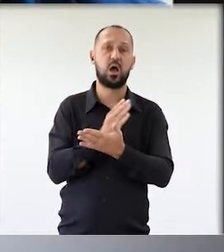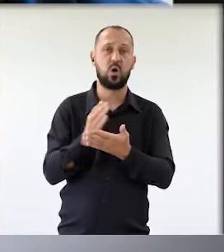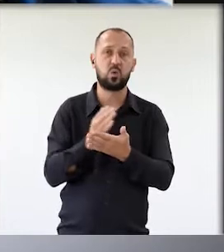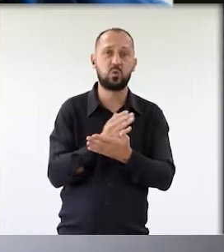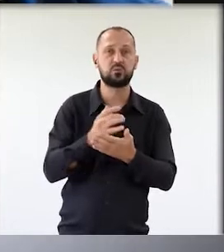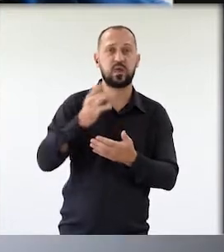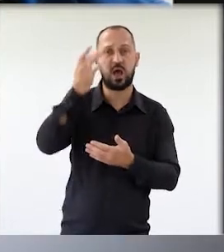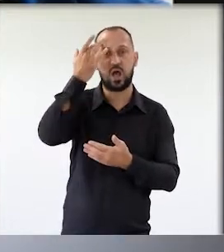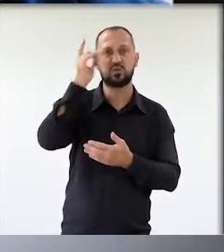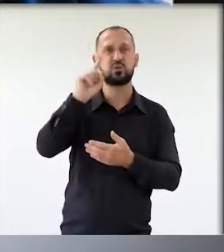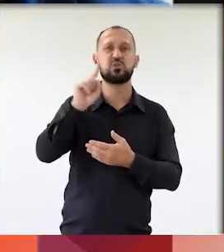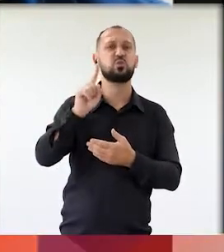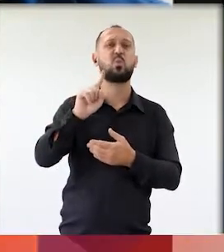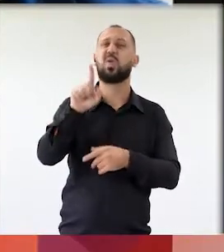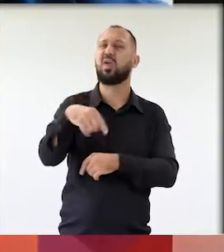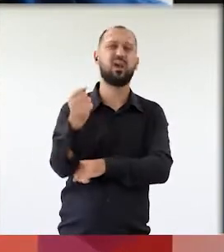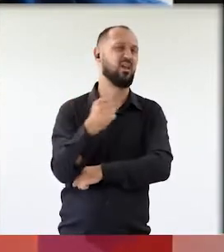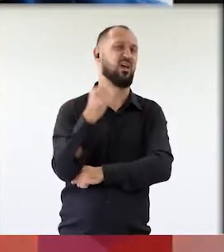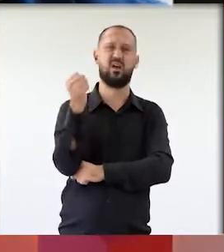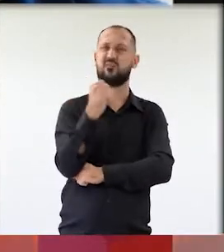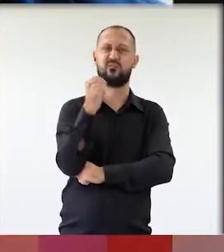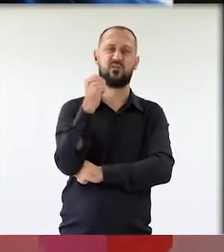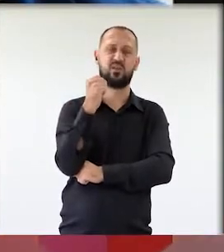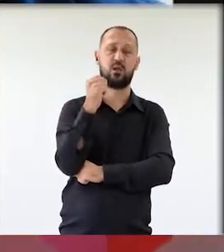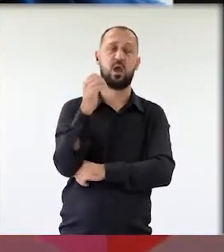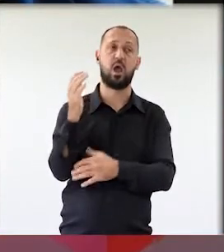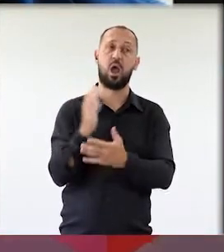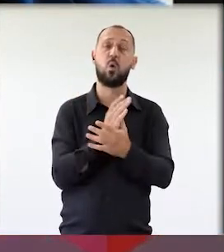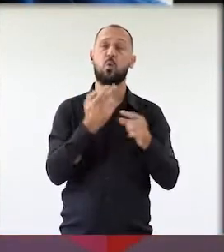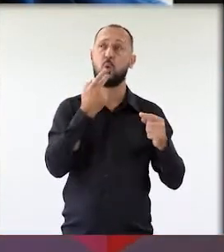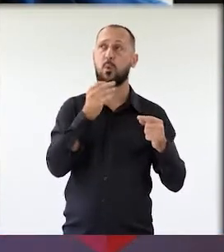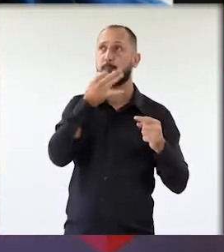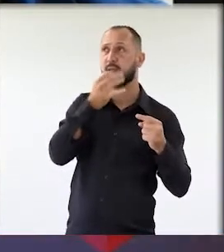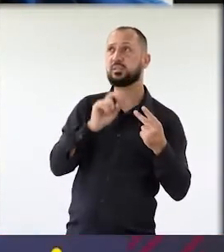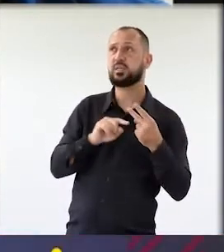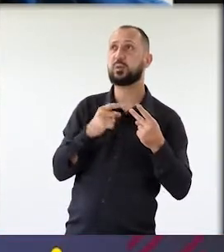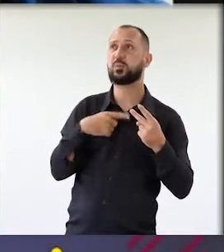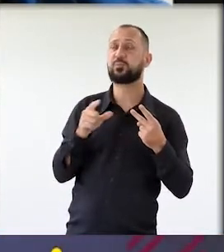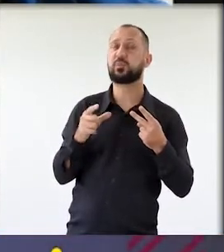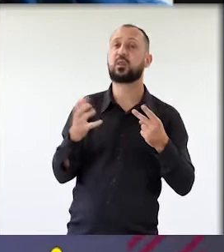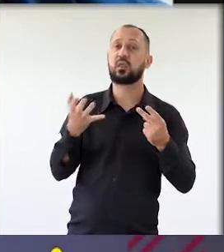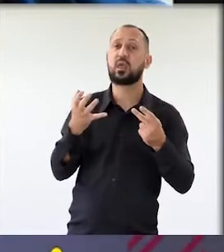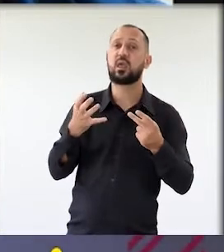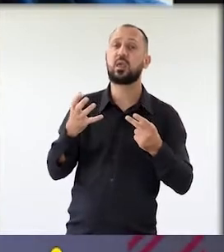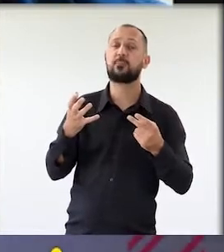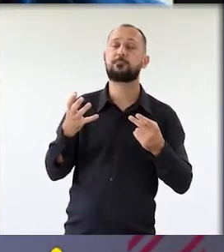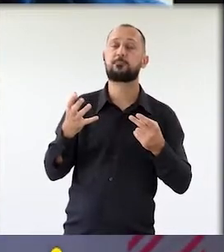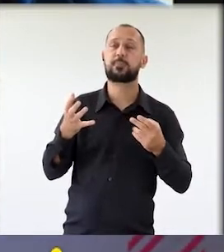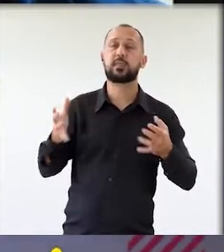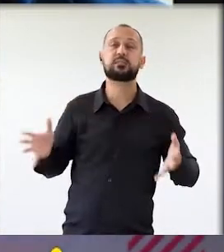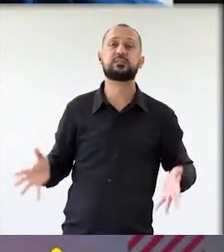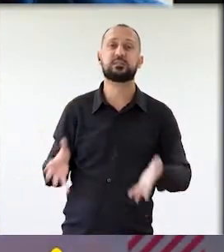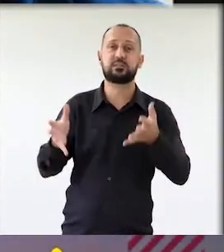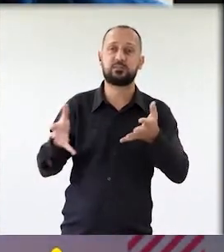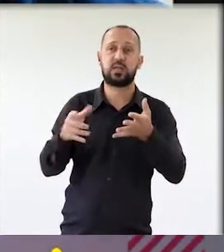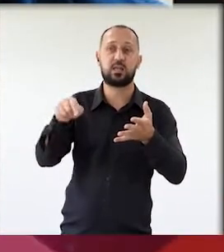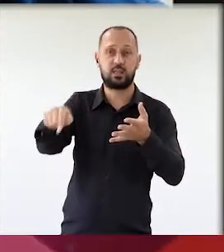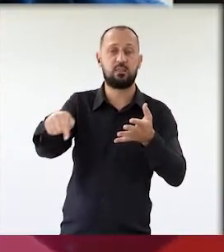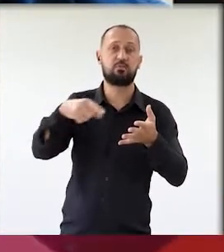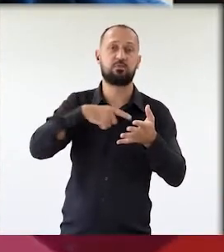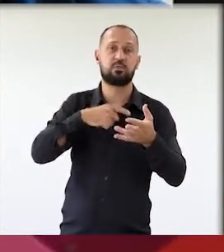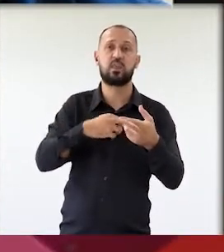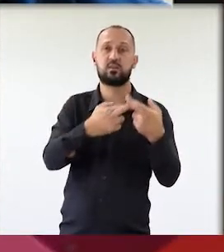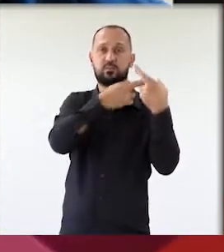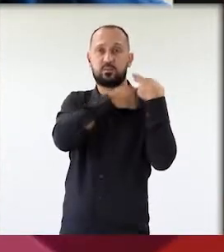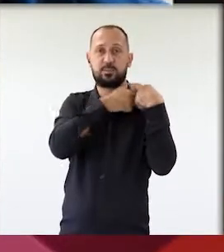justamente porque algumas pessoas não acham que isso seja tão grave, ou outras pessoas elas querem realmente incentivar, de repente,